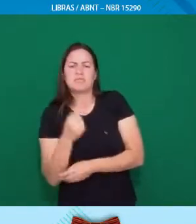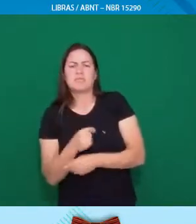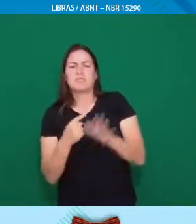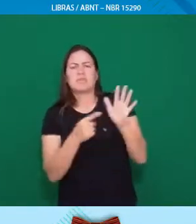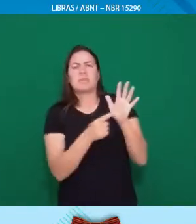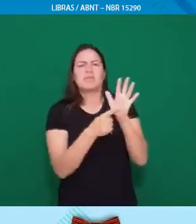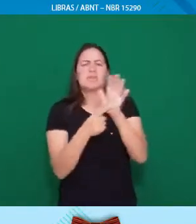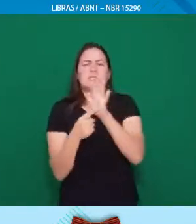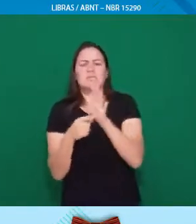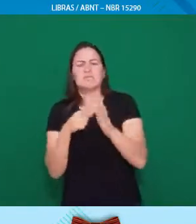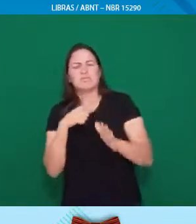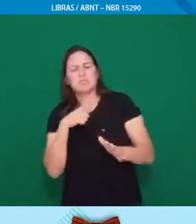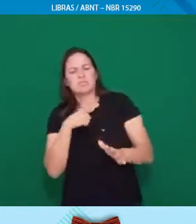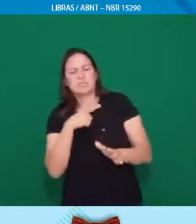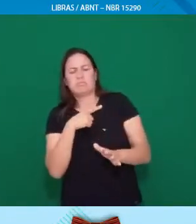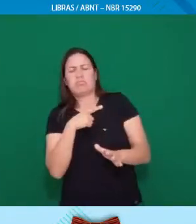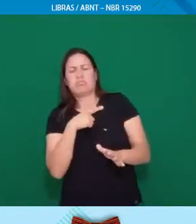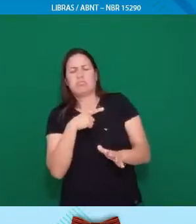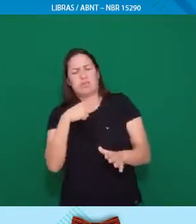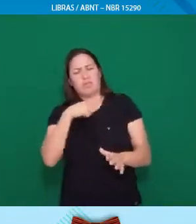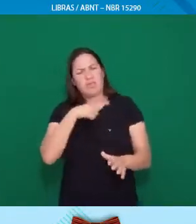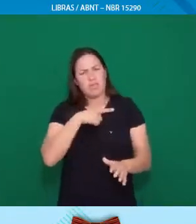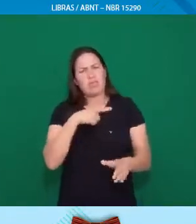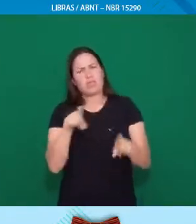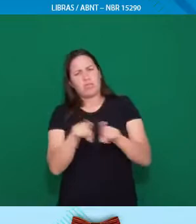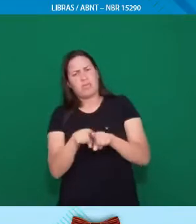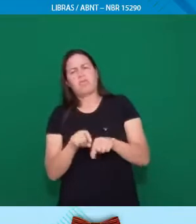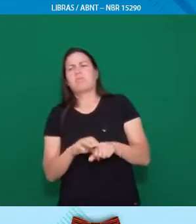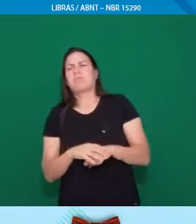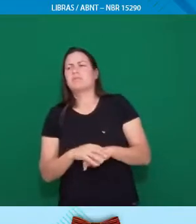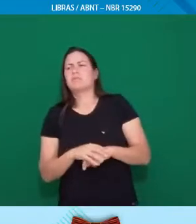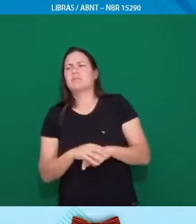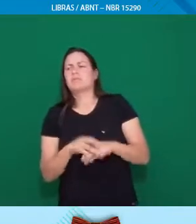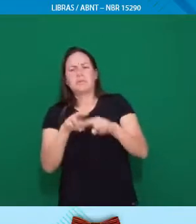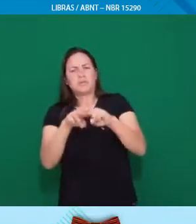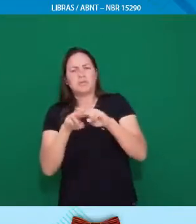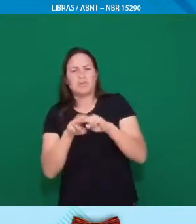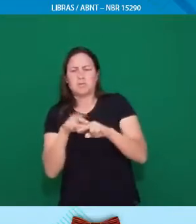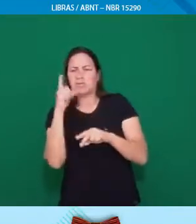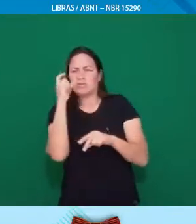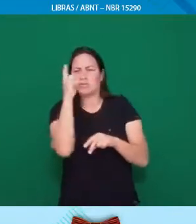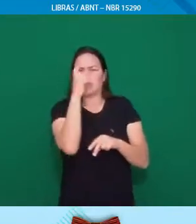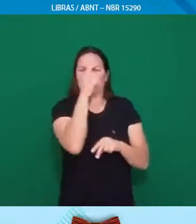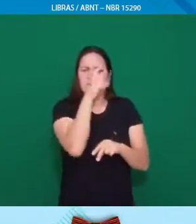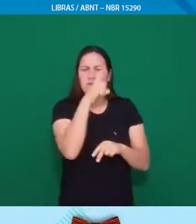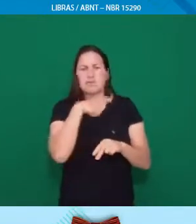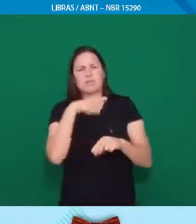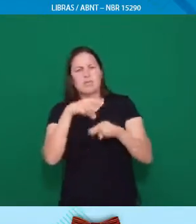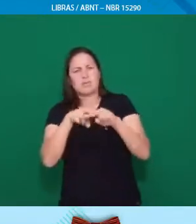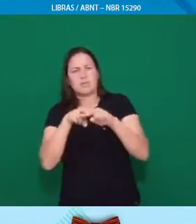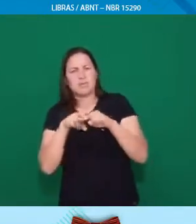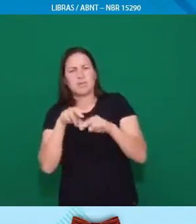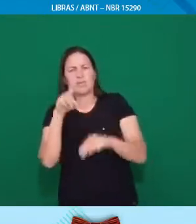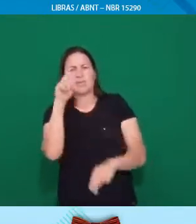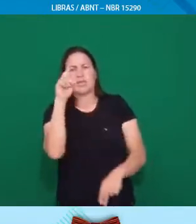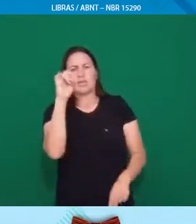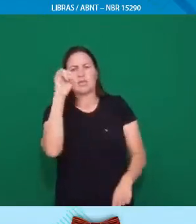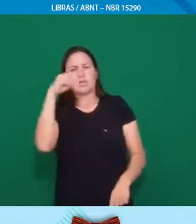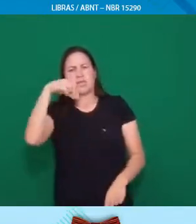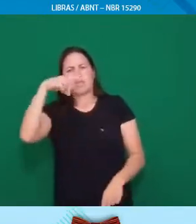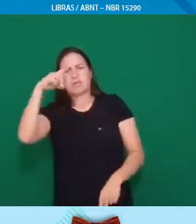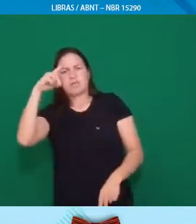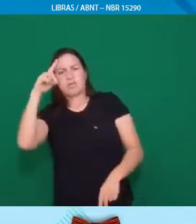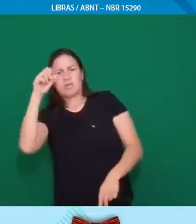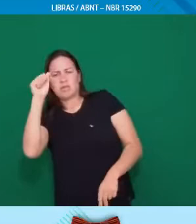e mostrar aquilo que nós somos e que nós temos é por isso que não é difícil é por isso que adianta consegue